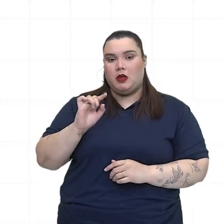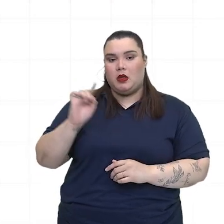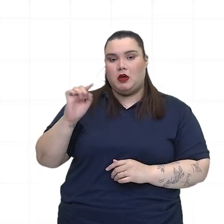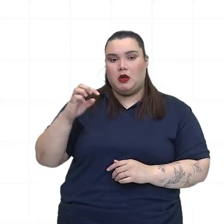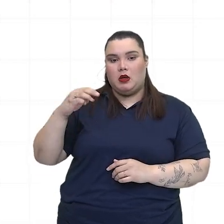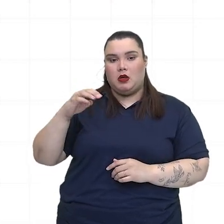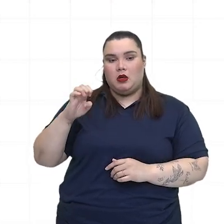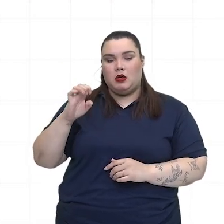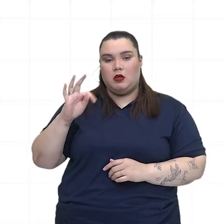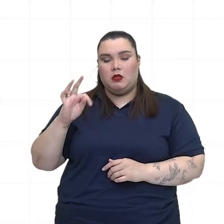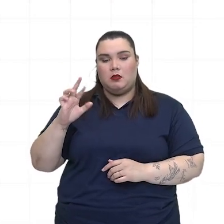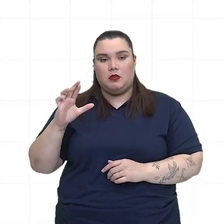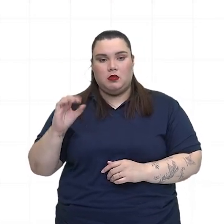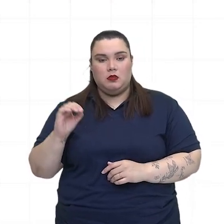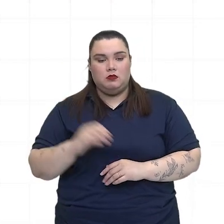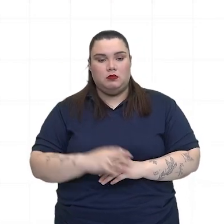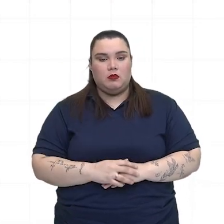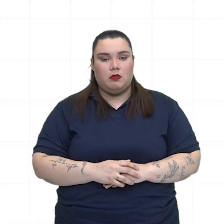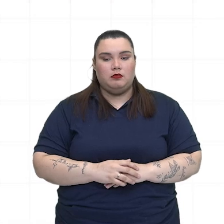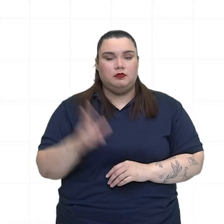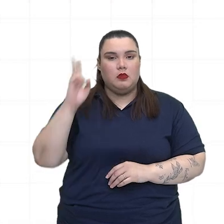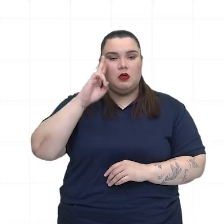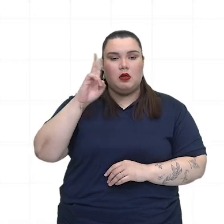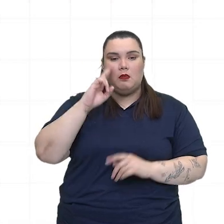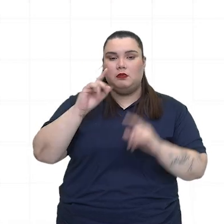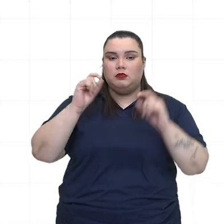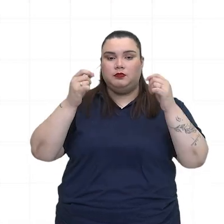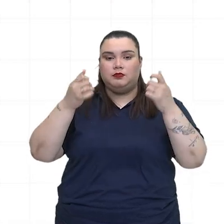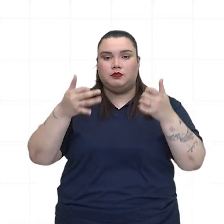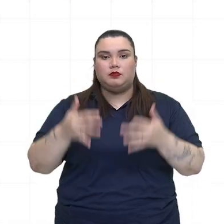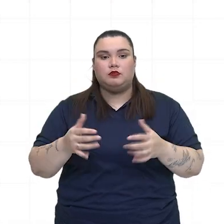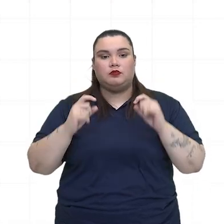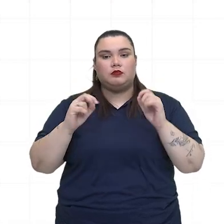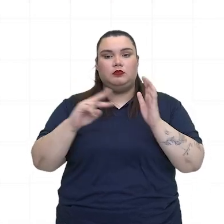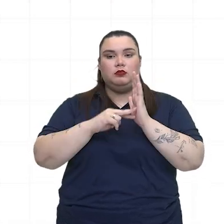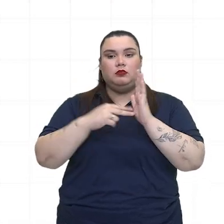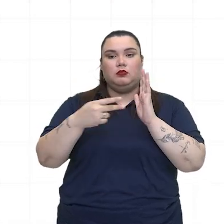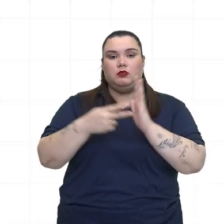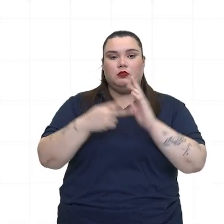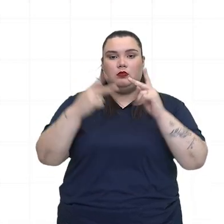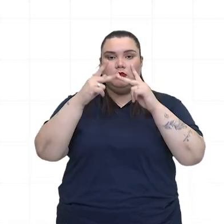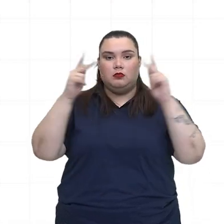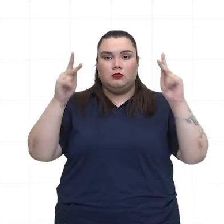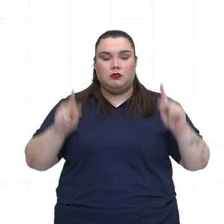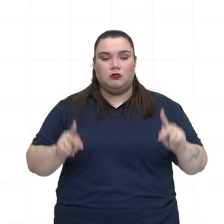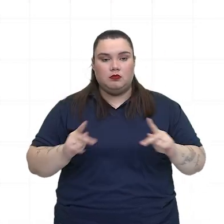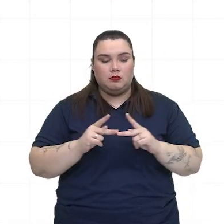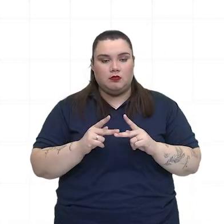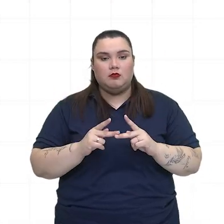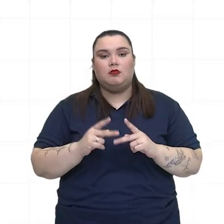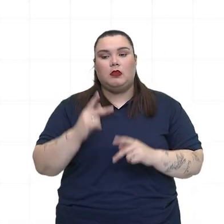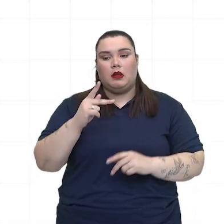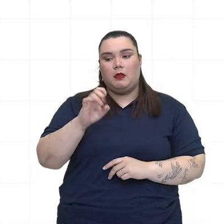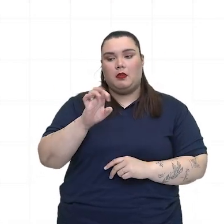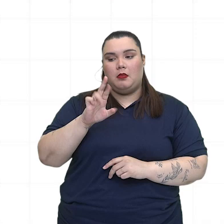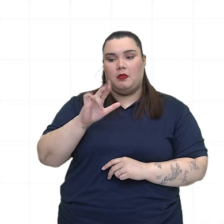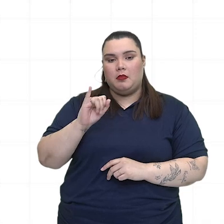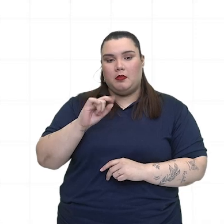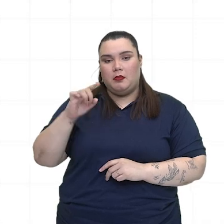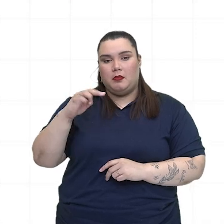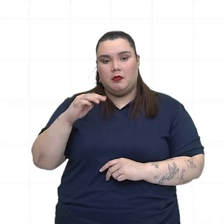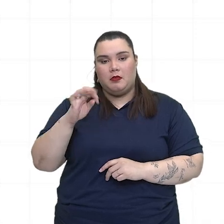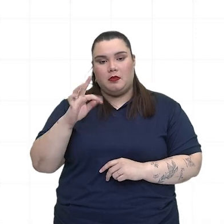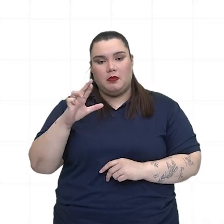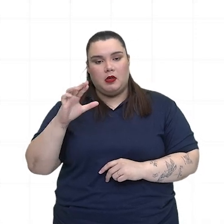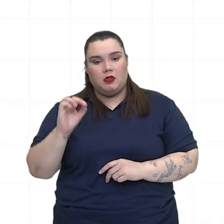perímetro. Vamos lá. Quem que está lembrado da definição de perímetro? É isso mesmo, perímetro é a soma dos